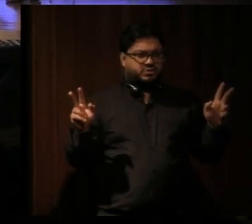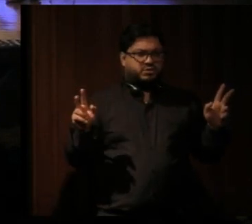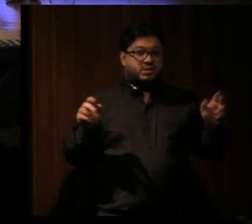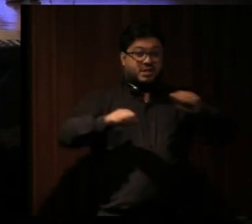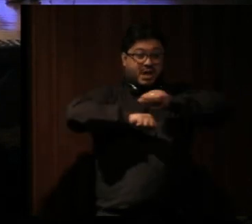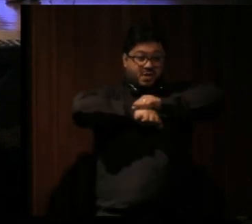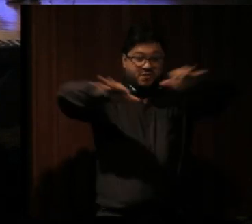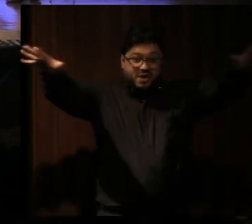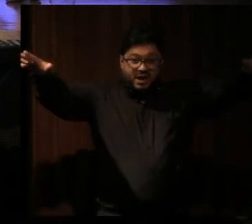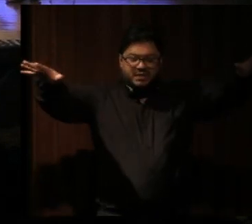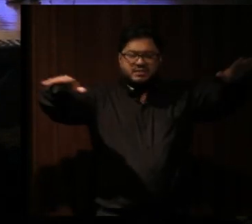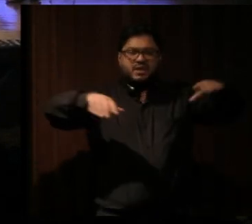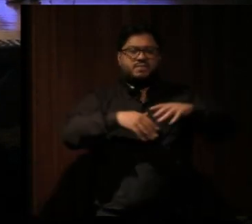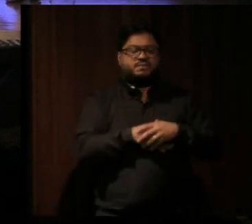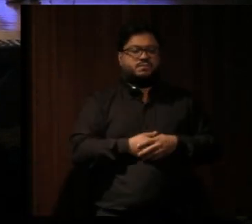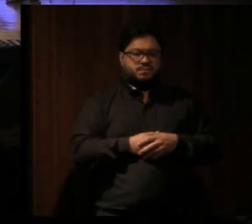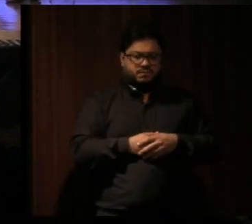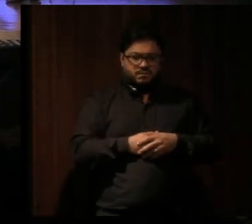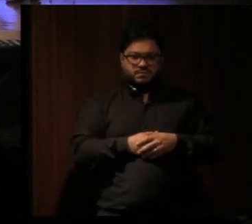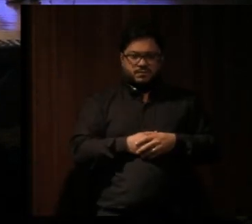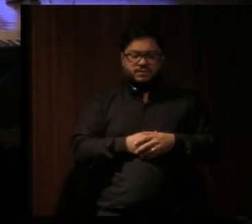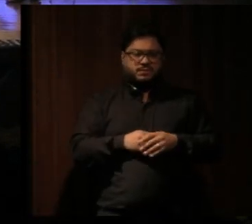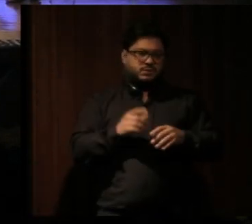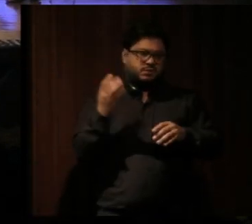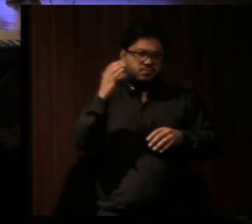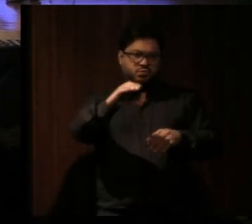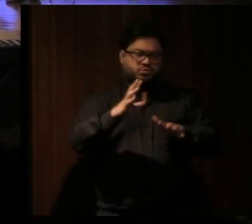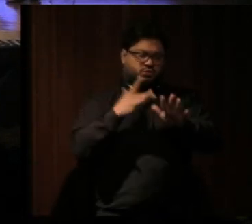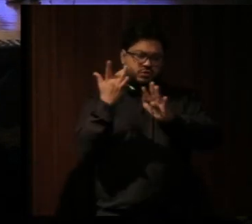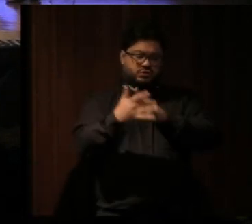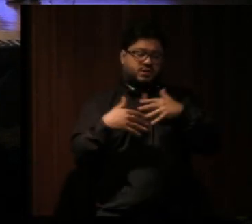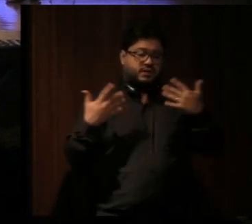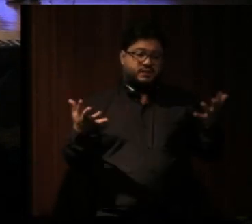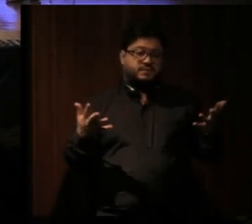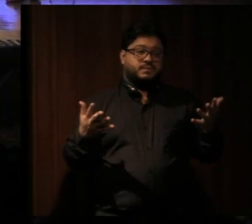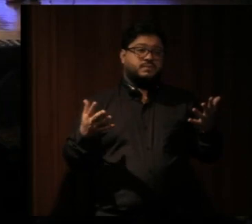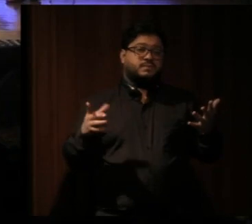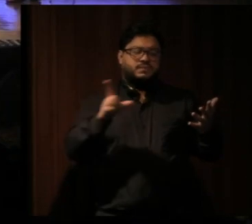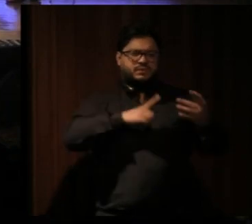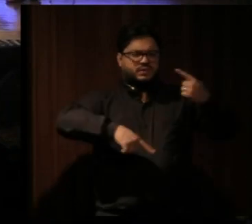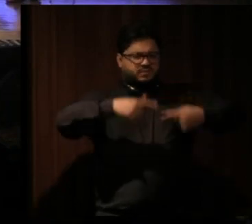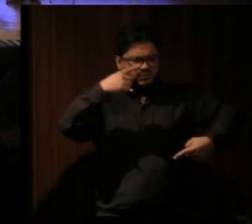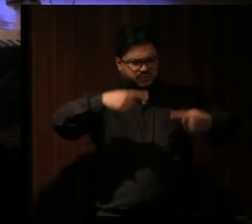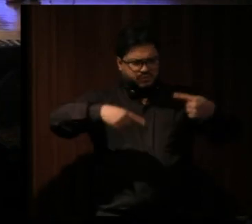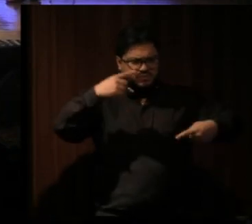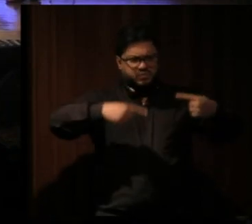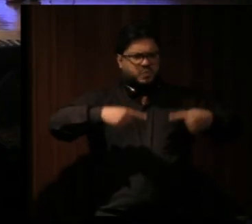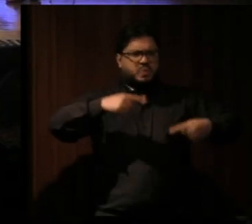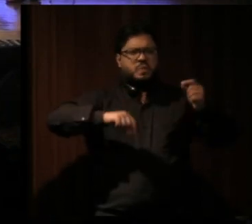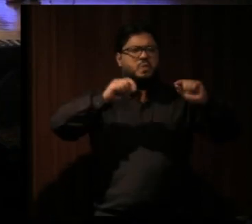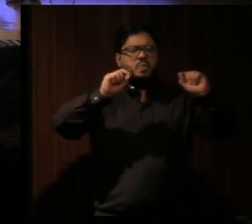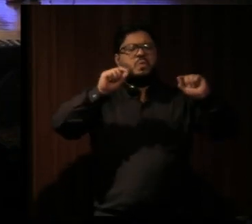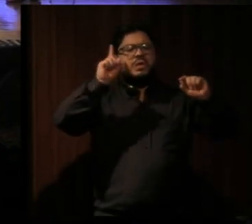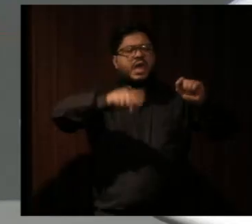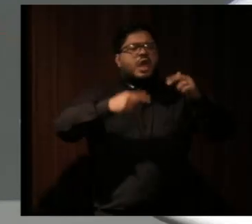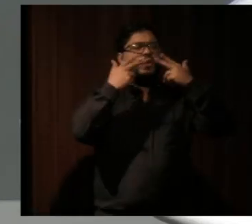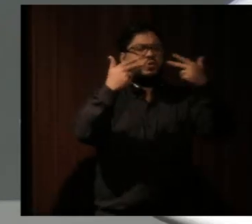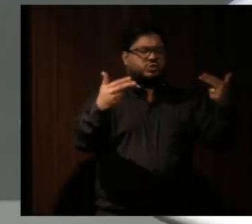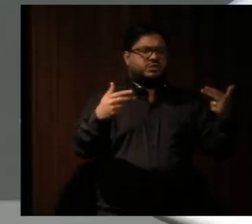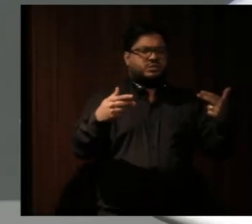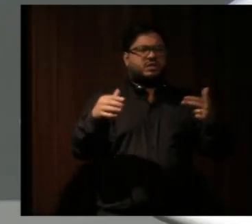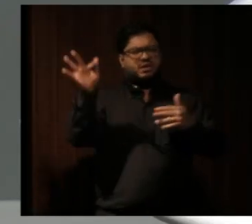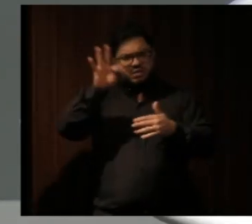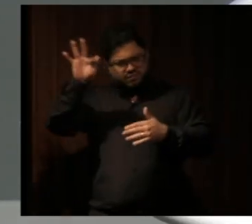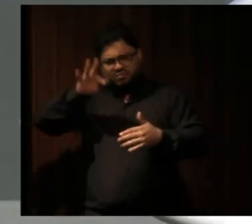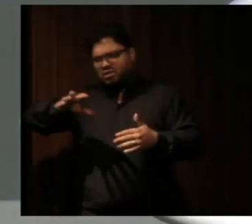viralizar em posts em redes sociais e aí e acaba entrando numa discussão de que que é afinal de contas notícia né a gente aprende na